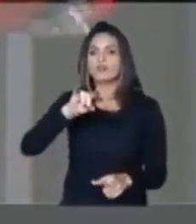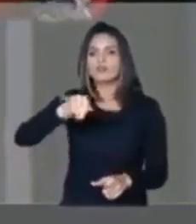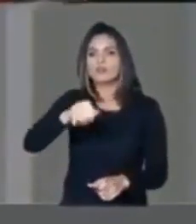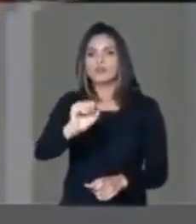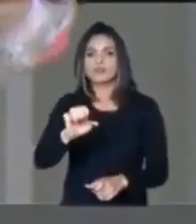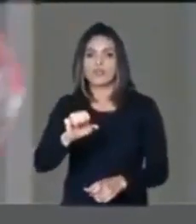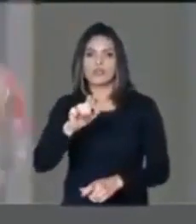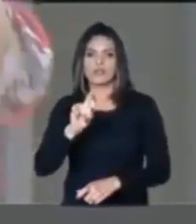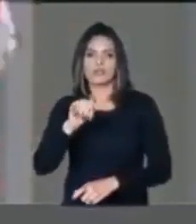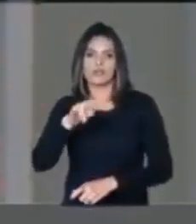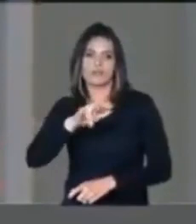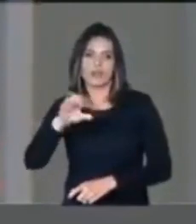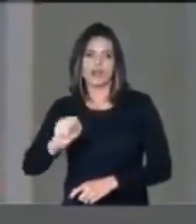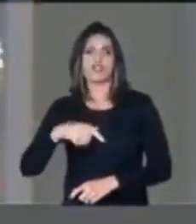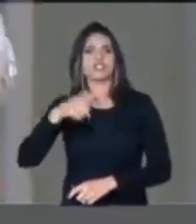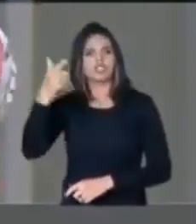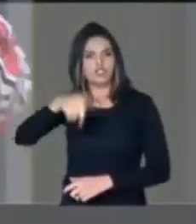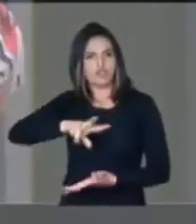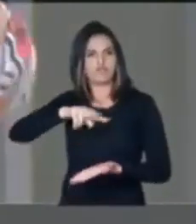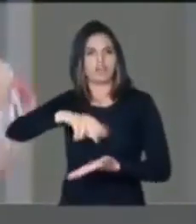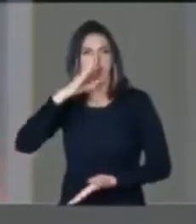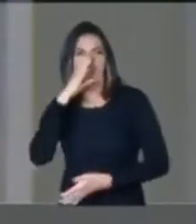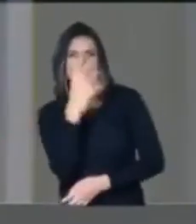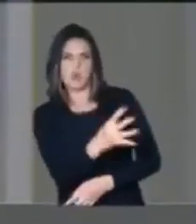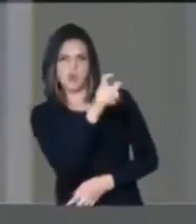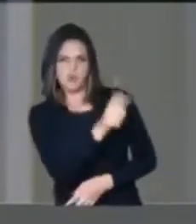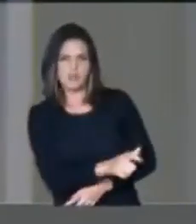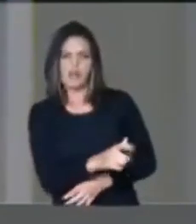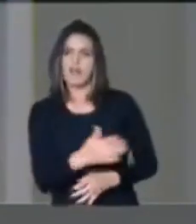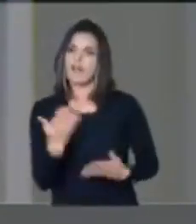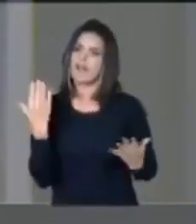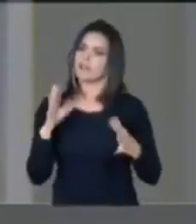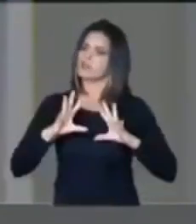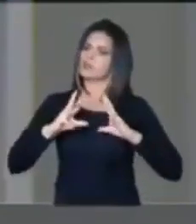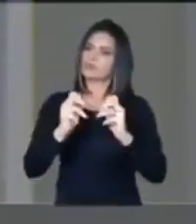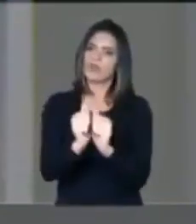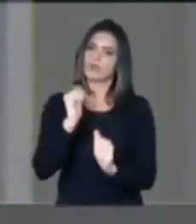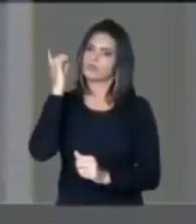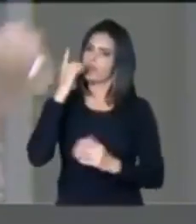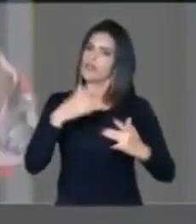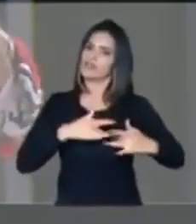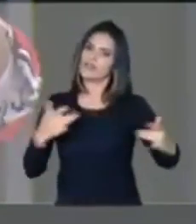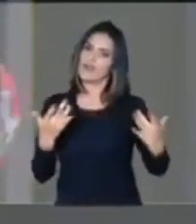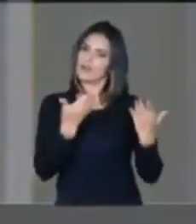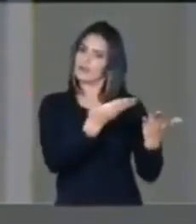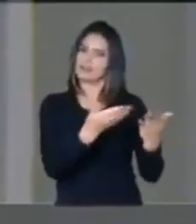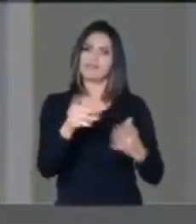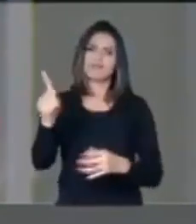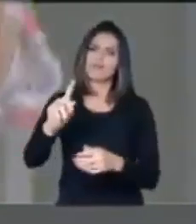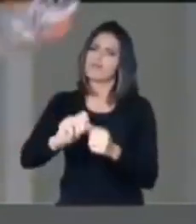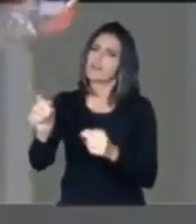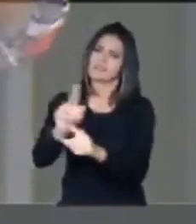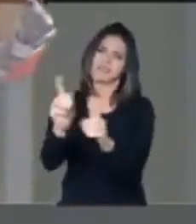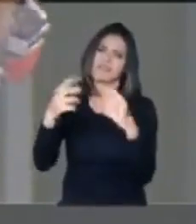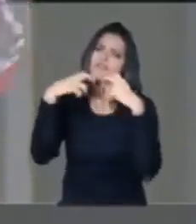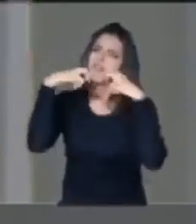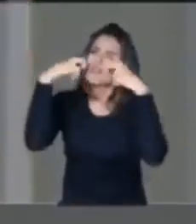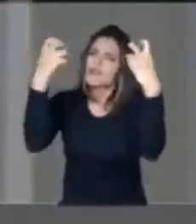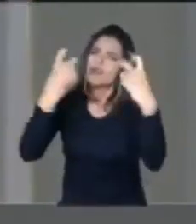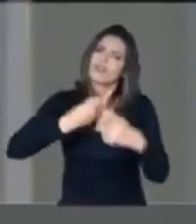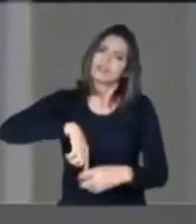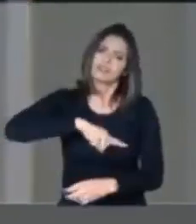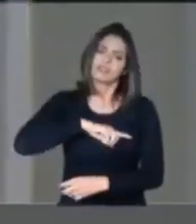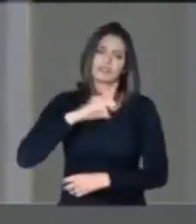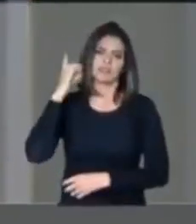que o senhor novamente vai à tribuna acusar quando teve a solidariedade de todo esse parlamento. Não faça isso. Não envergonhe